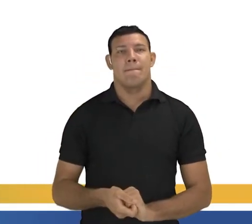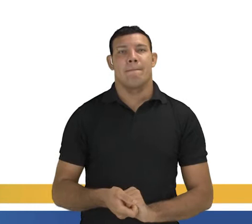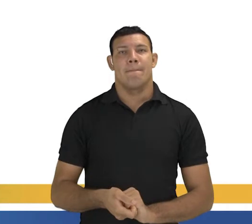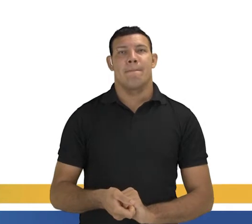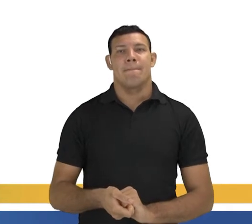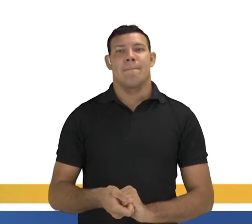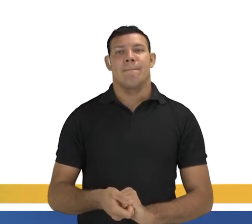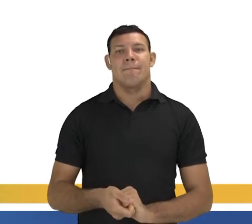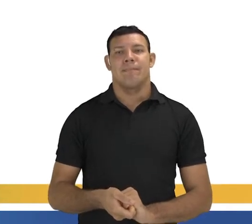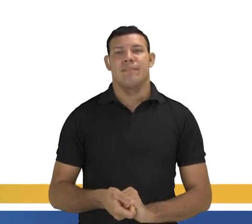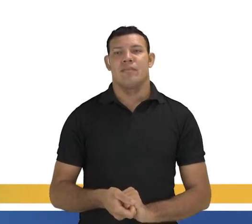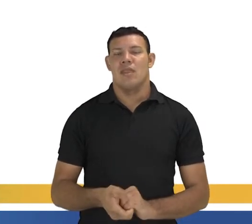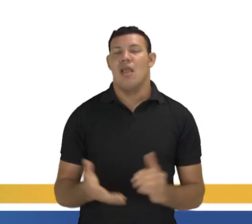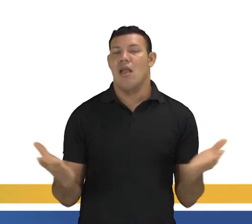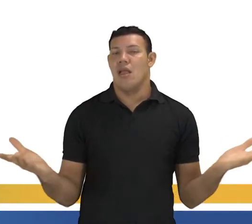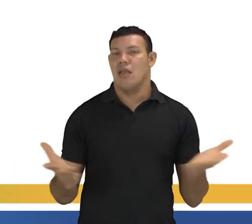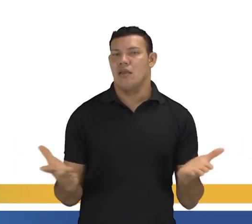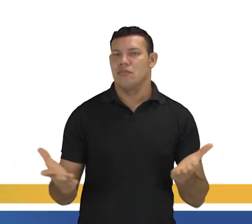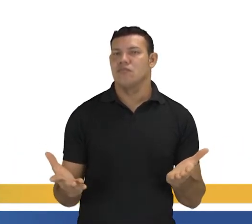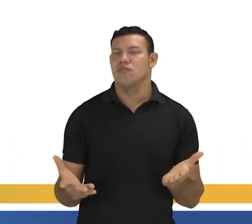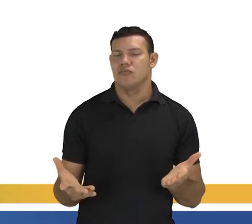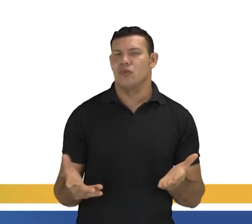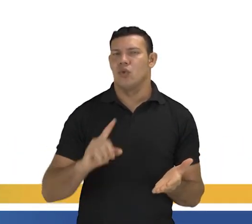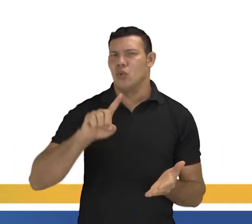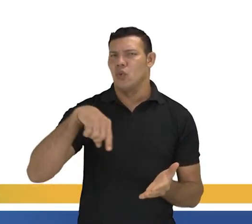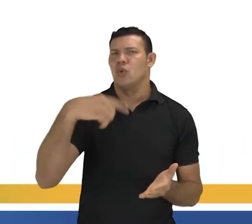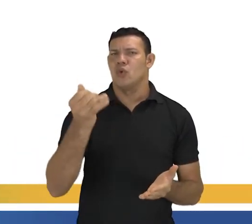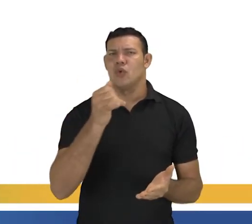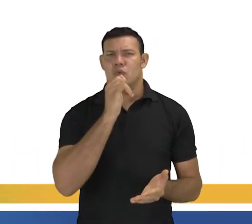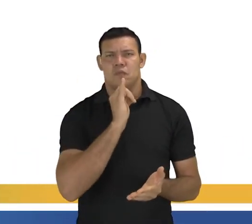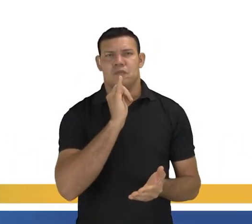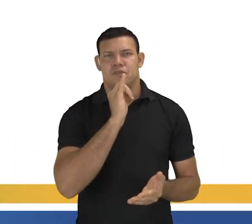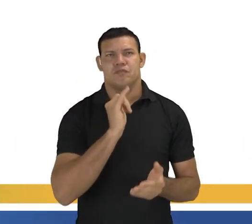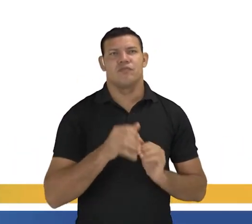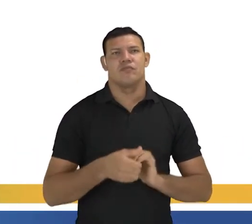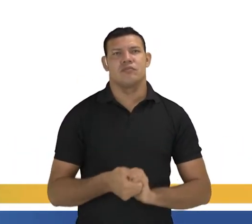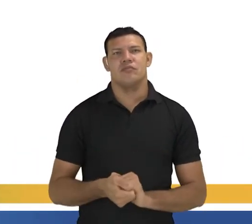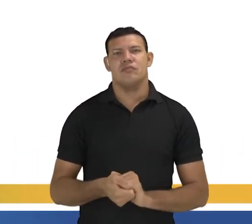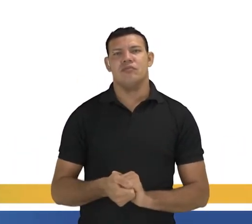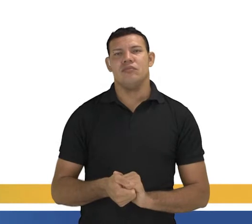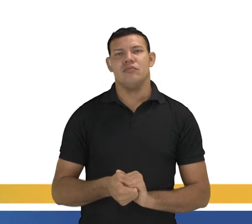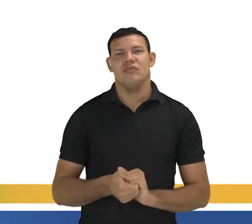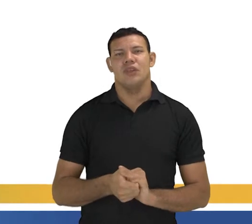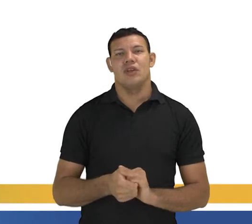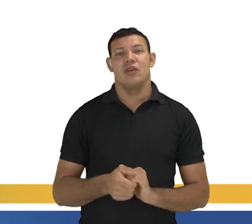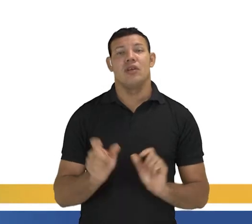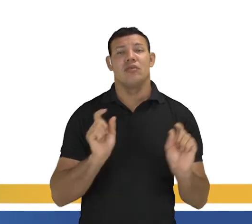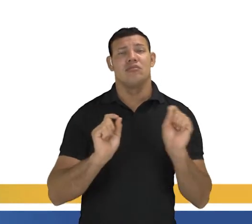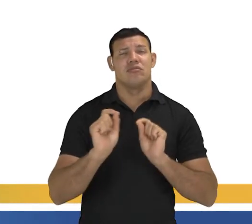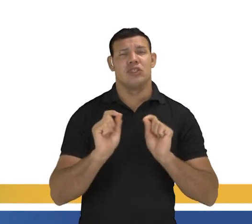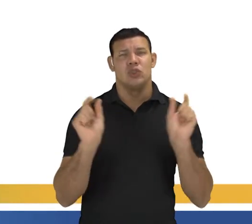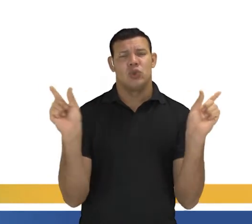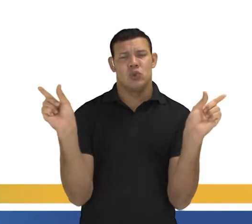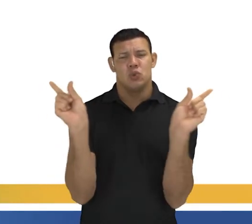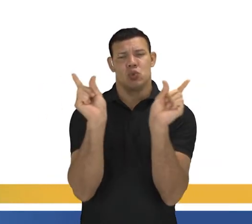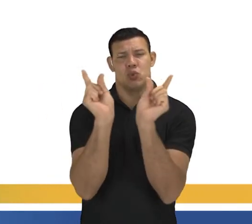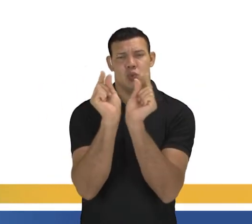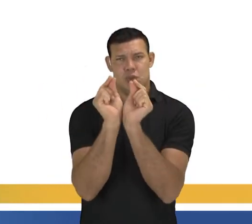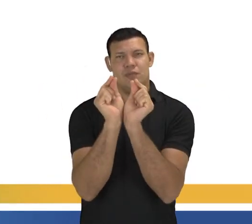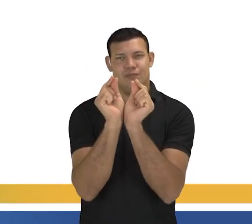algumas especificidades do present perfect continuous, que são as contractions, sempre comuns no inglês.